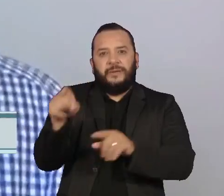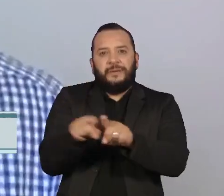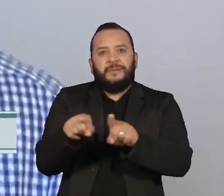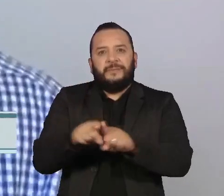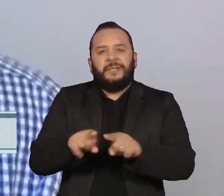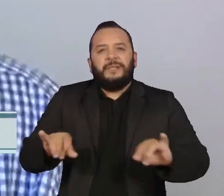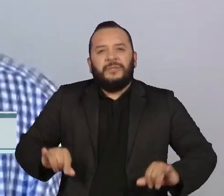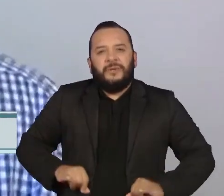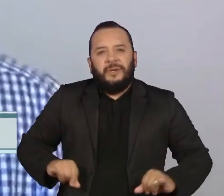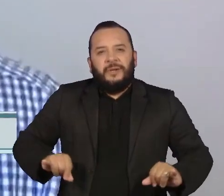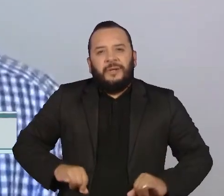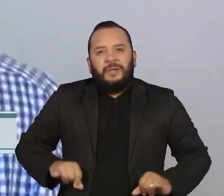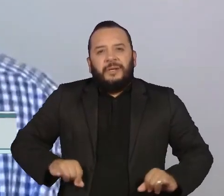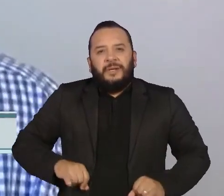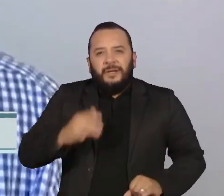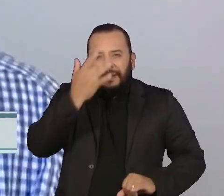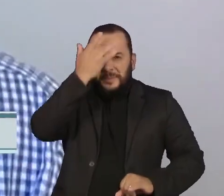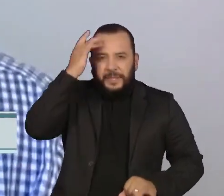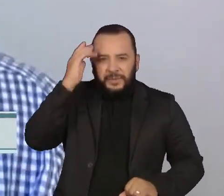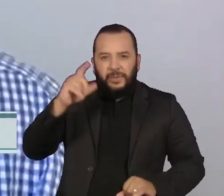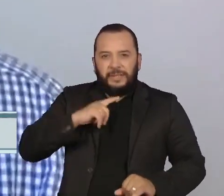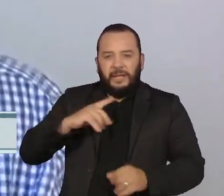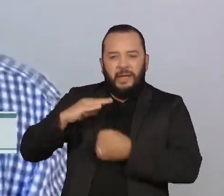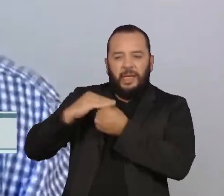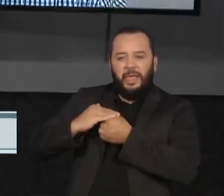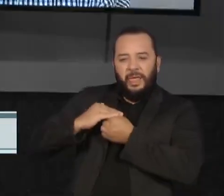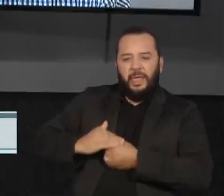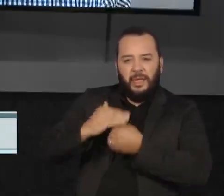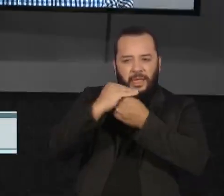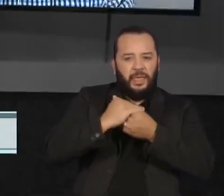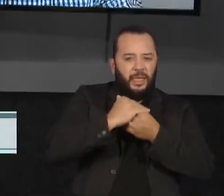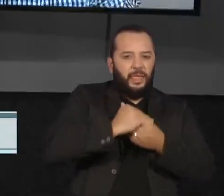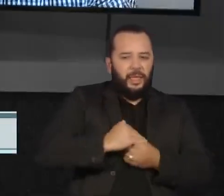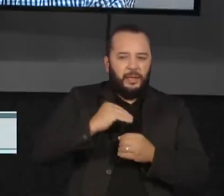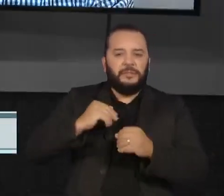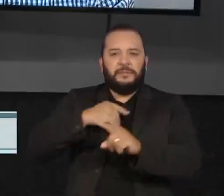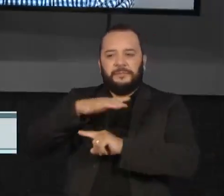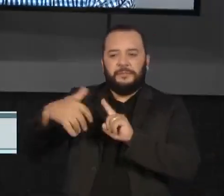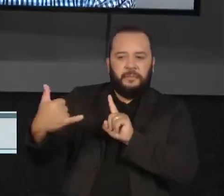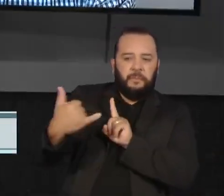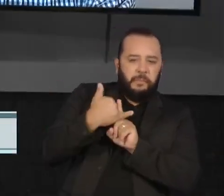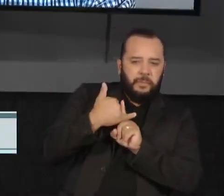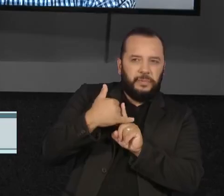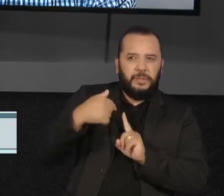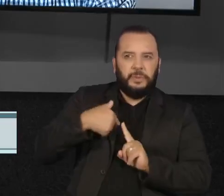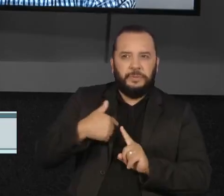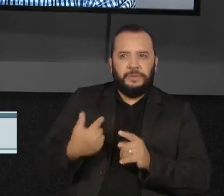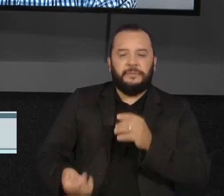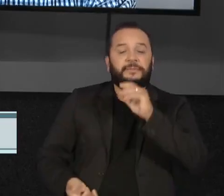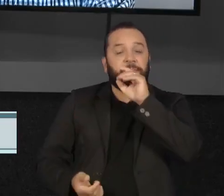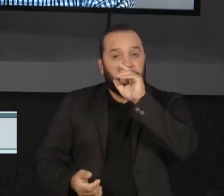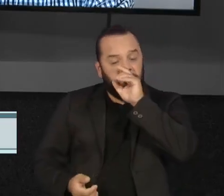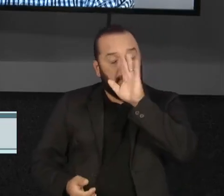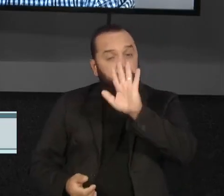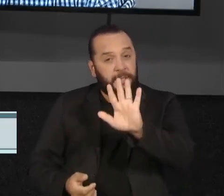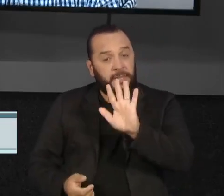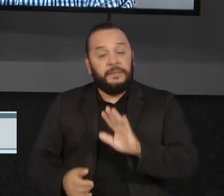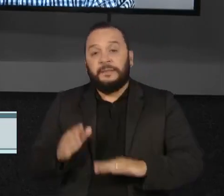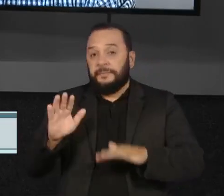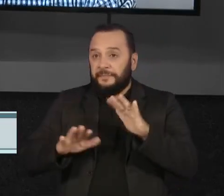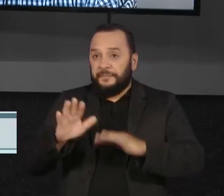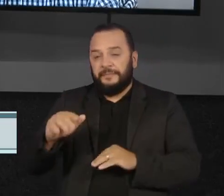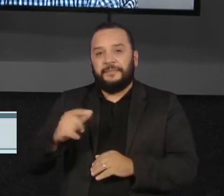quem está sendo alvo de bullying ou quem está sendo submetido ao bullying. Porque o grande problema do bullying é que muitas vezes esse comportamento ele